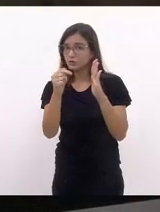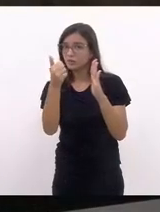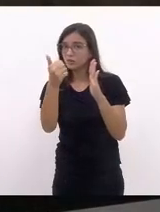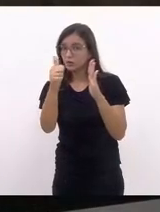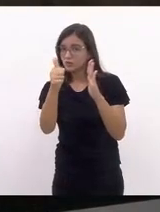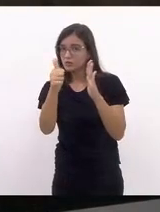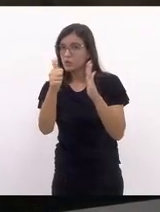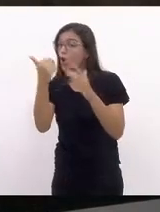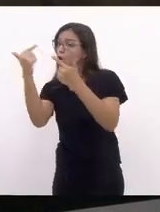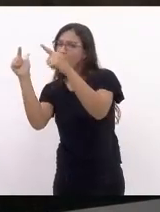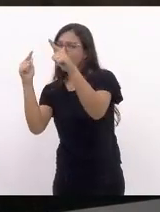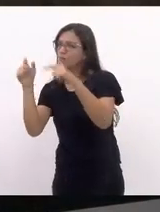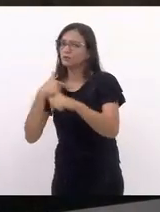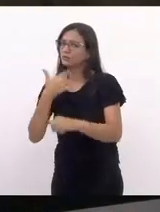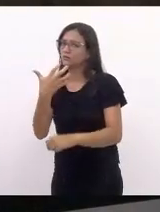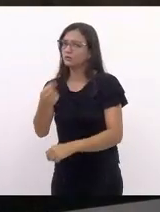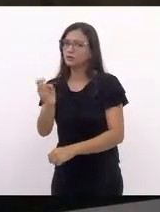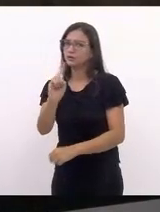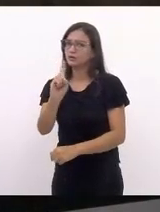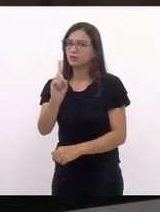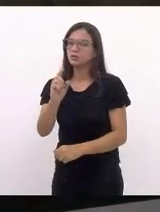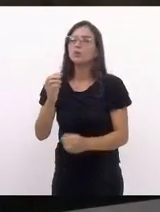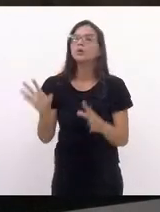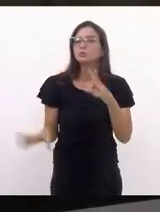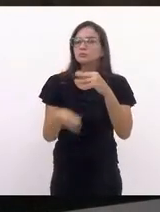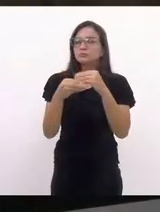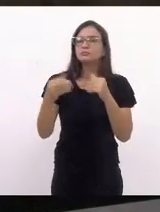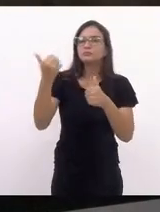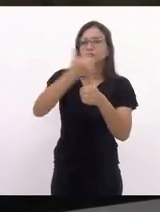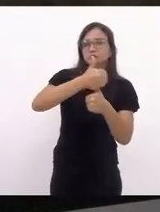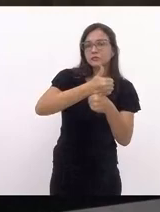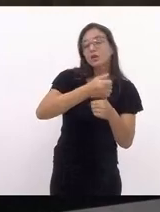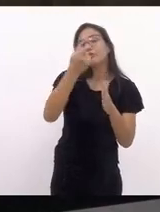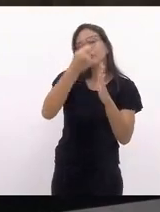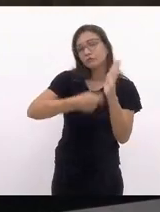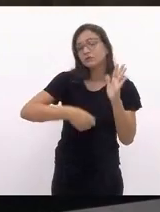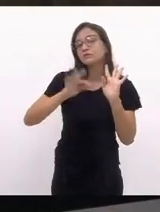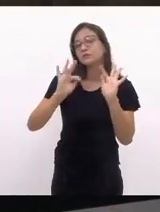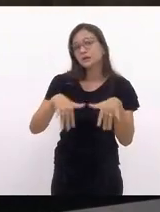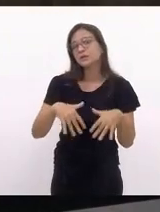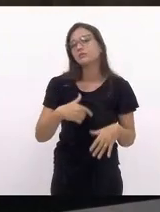com trazer mais ou menos concluindo o substitutivo que ele não forma final de redação